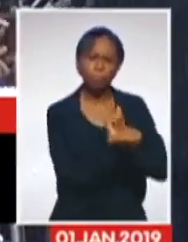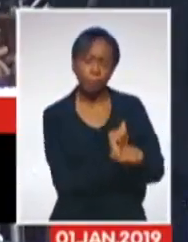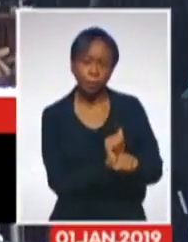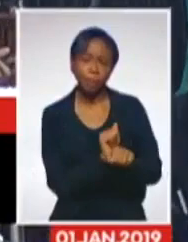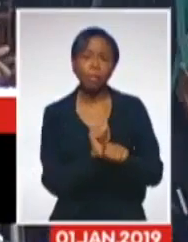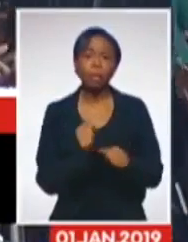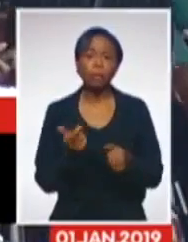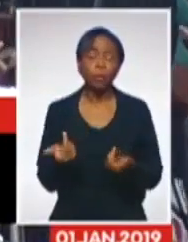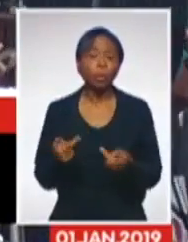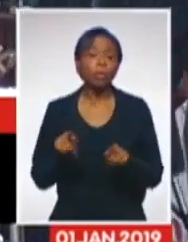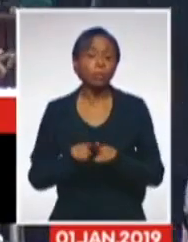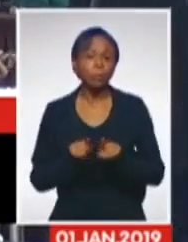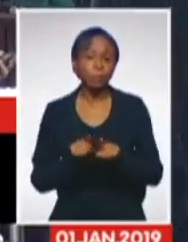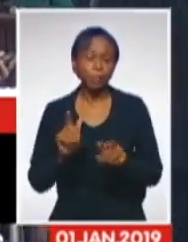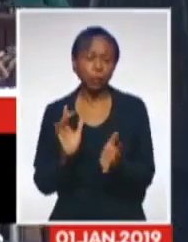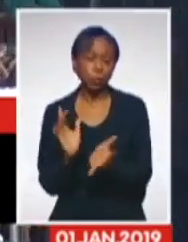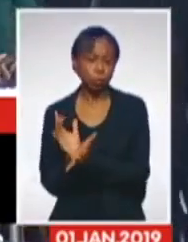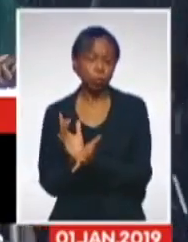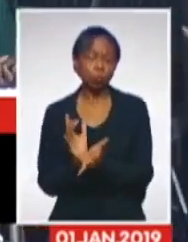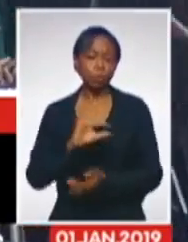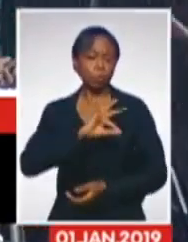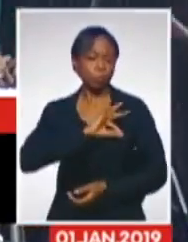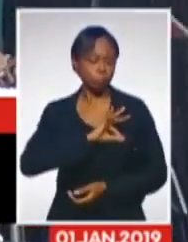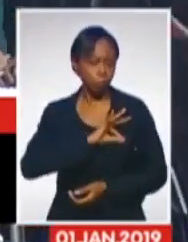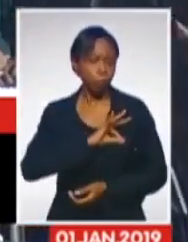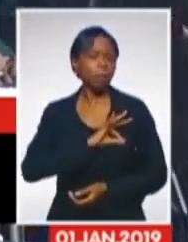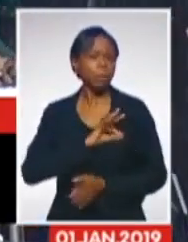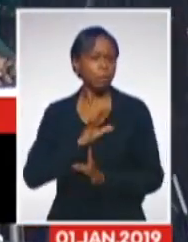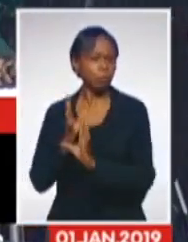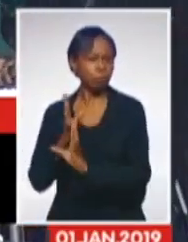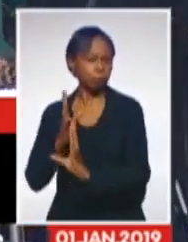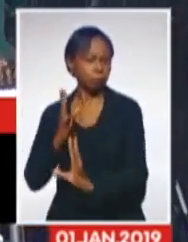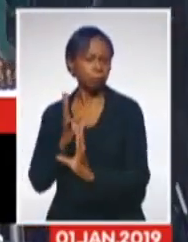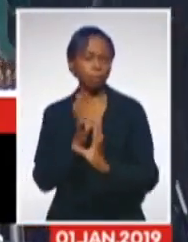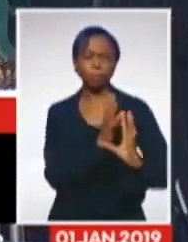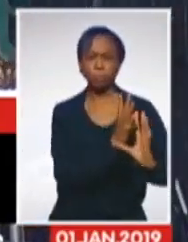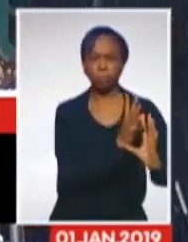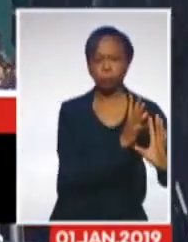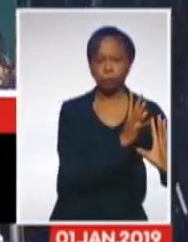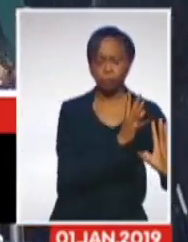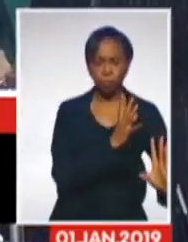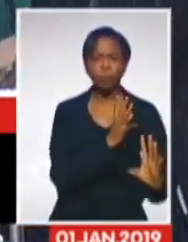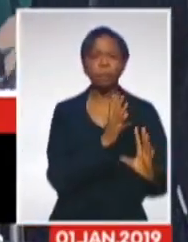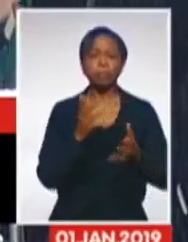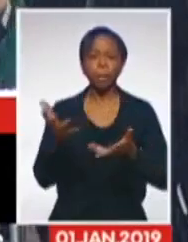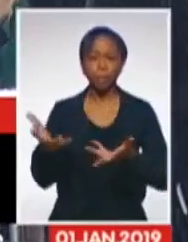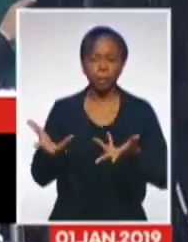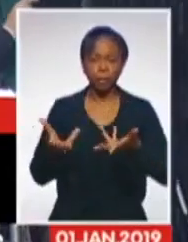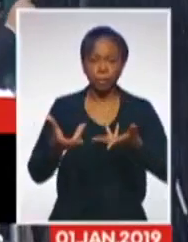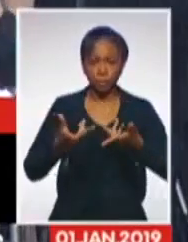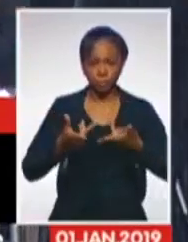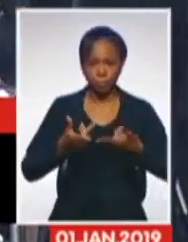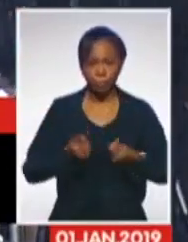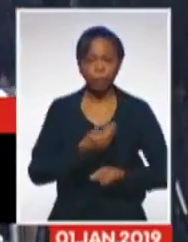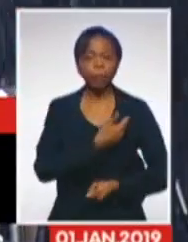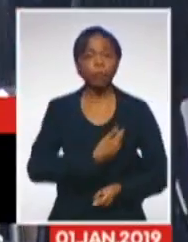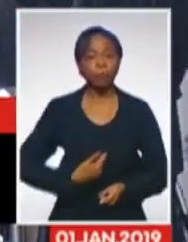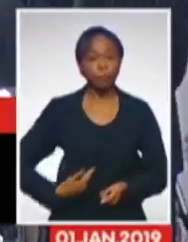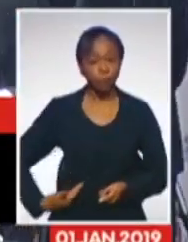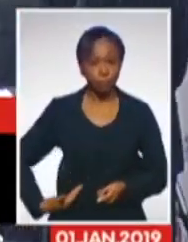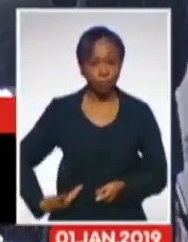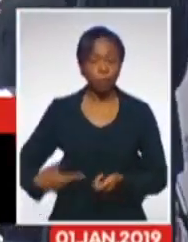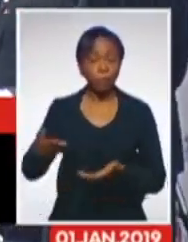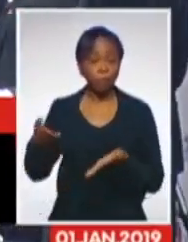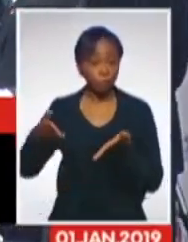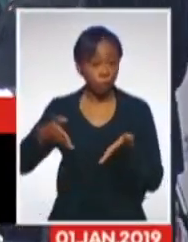Inconfidência perfilados já praticamente, que eles vão receber o governador eleito quando ele chegar à Assembleia de Minas.